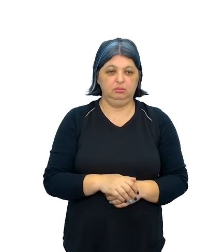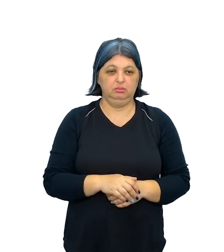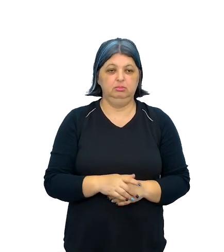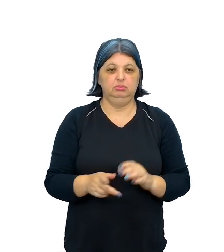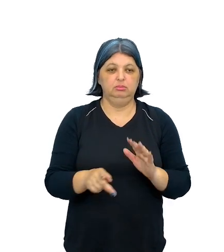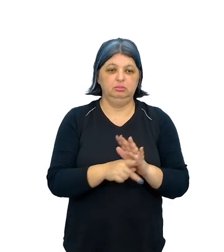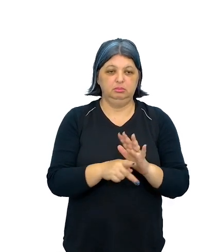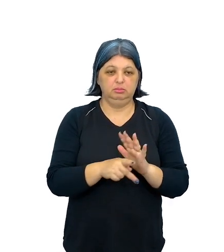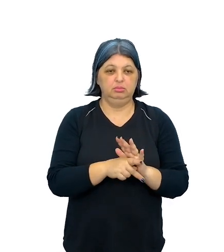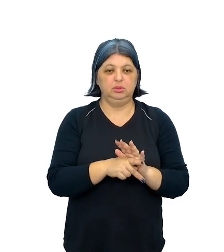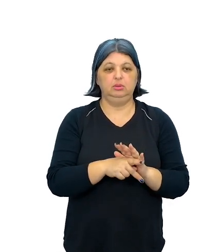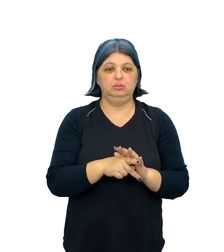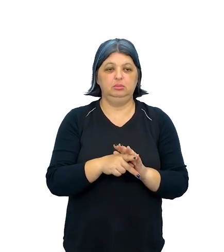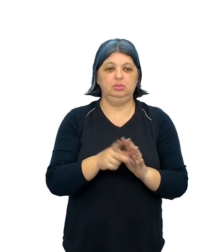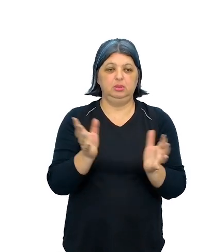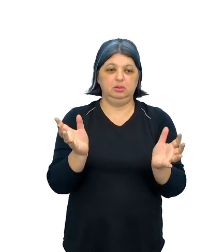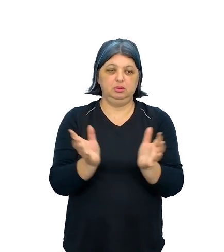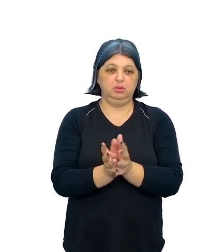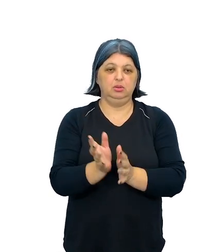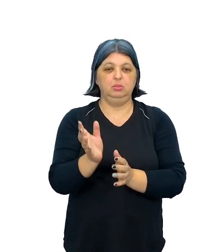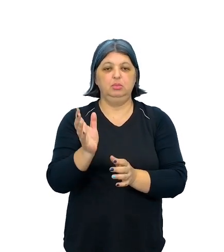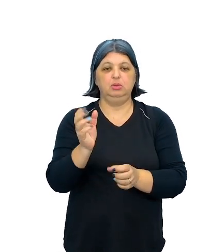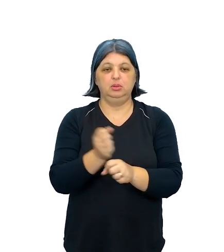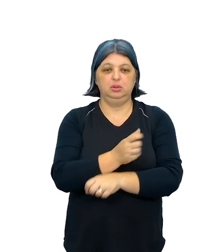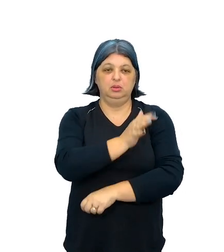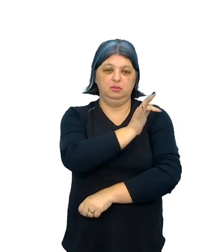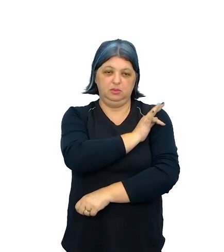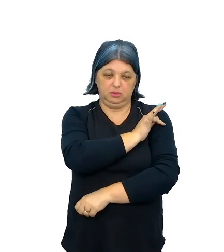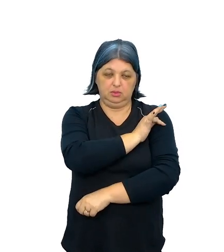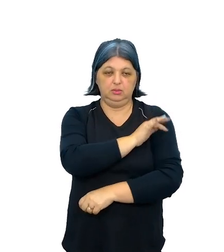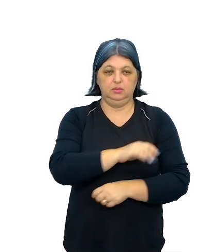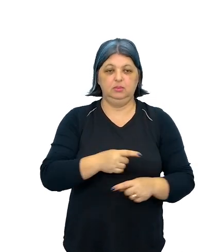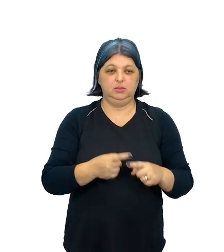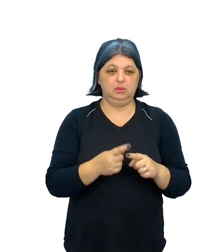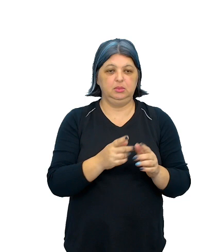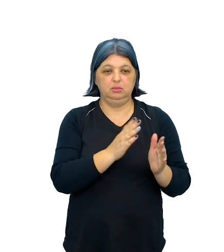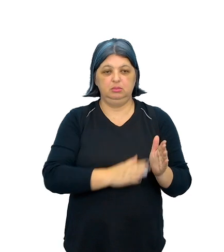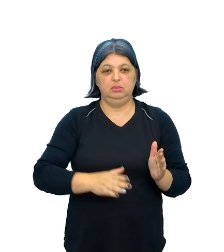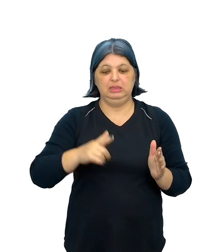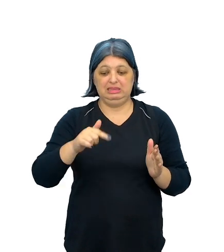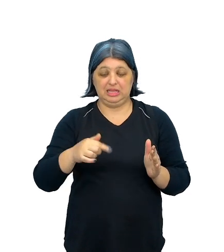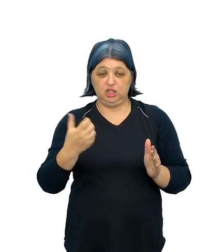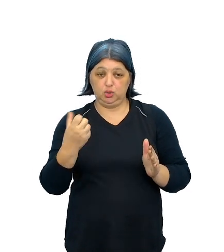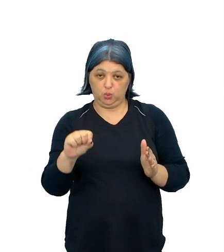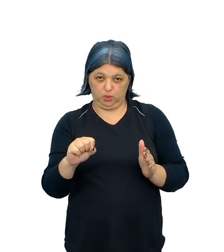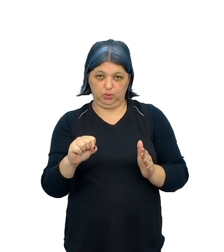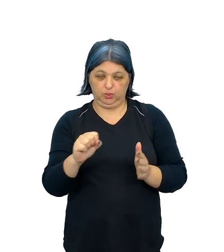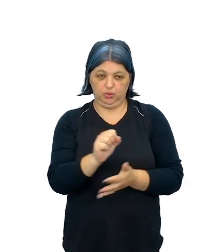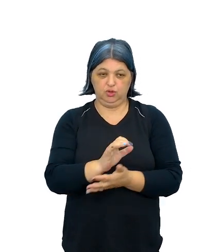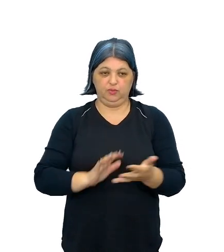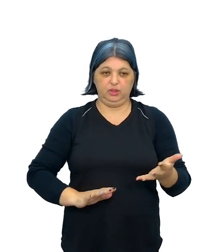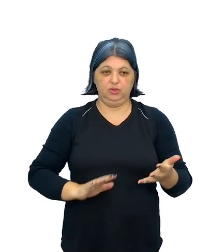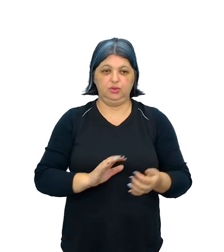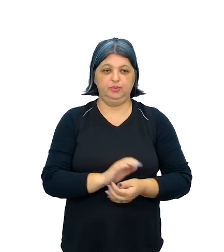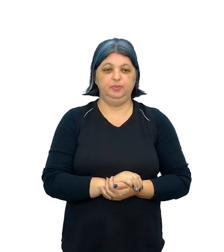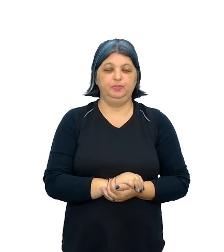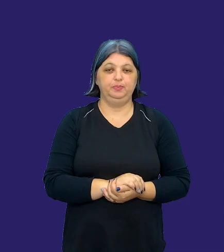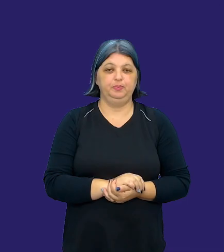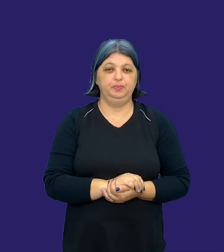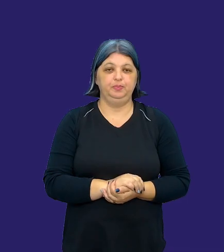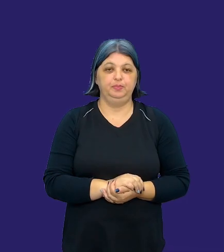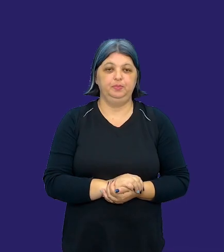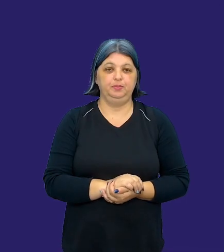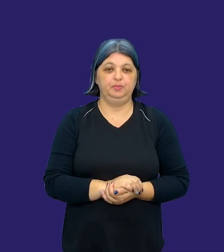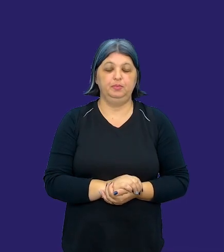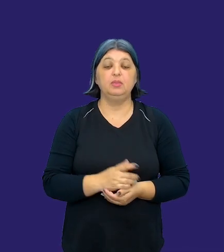ensino fundamental, e aí olhar, né, para a sequência de atividades 7 e sequência de atividades 8. Temos também